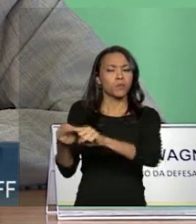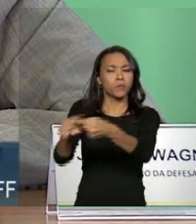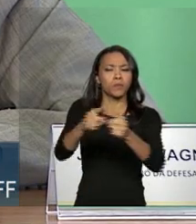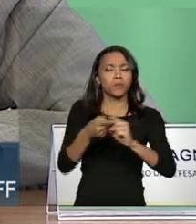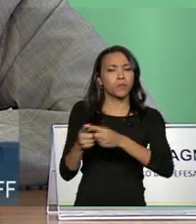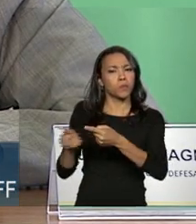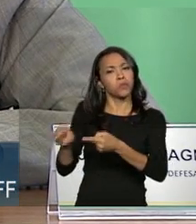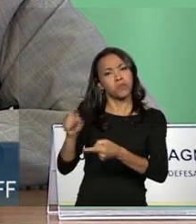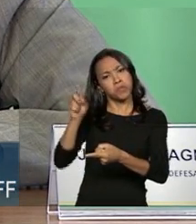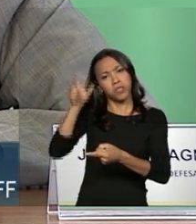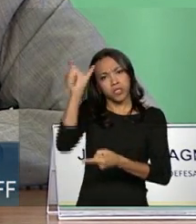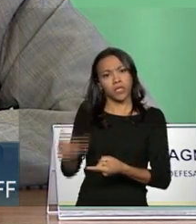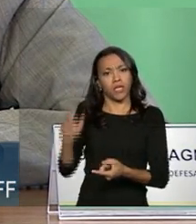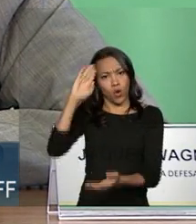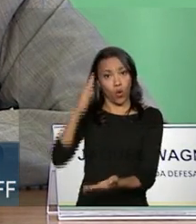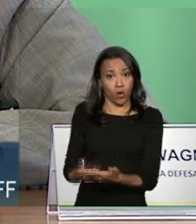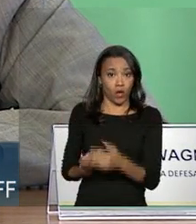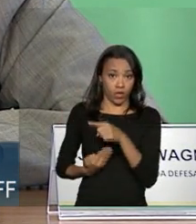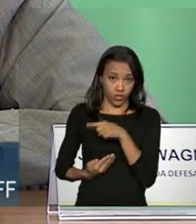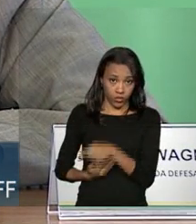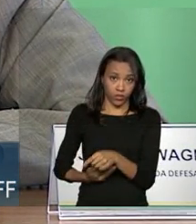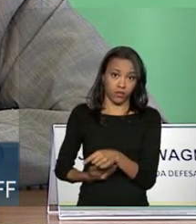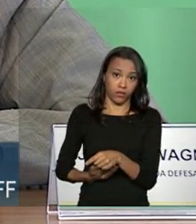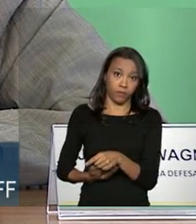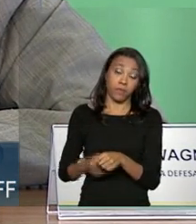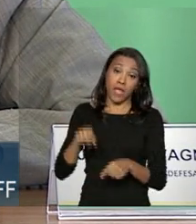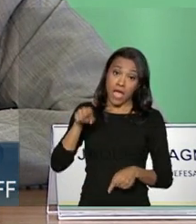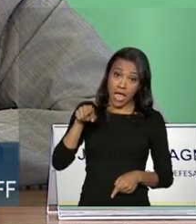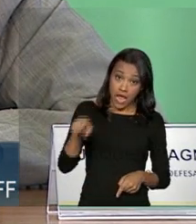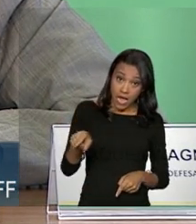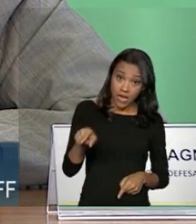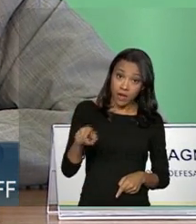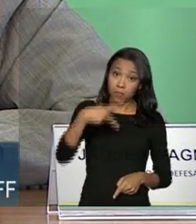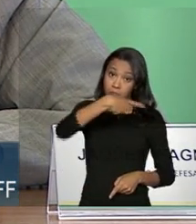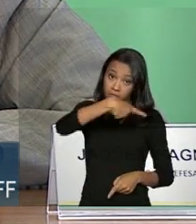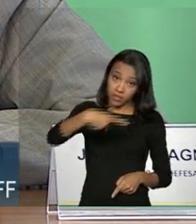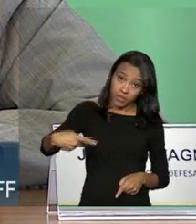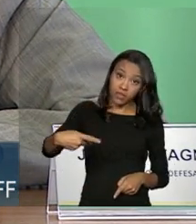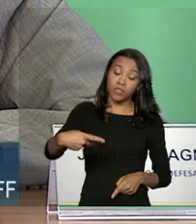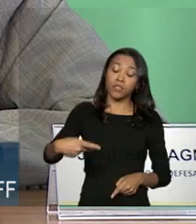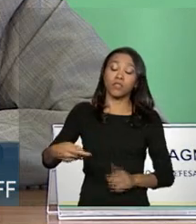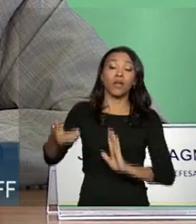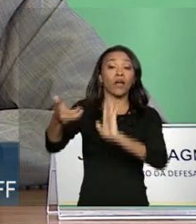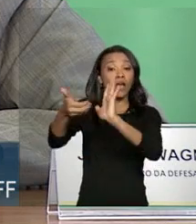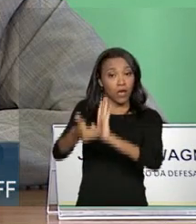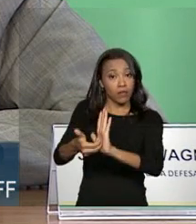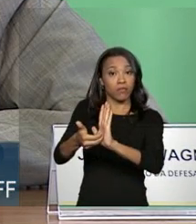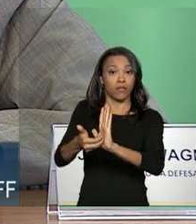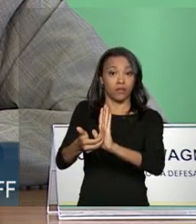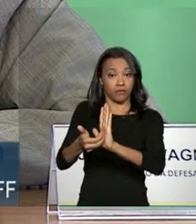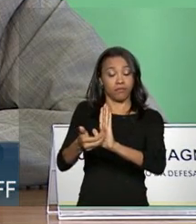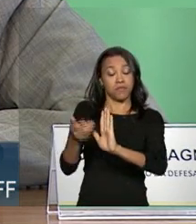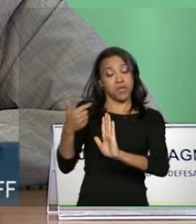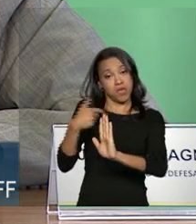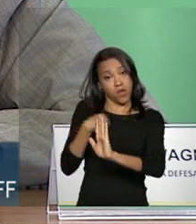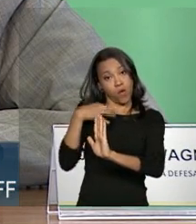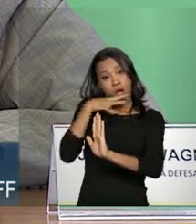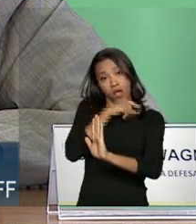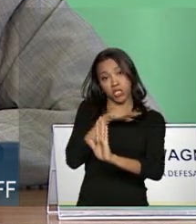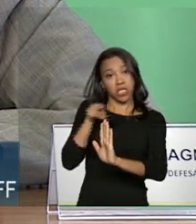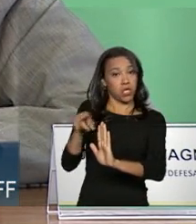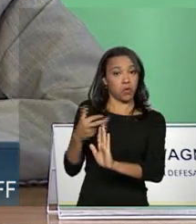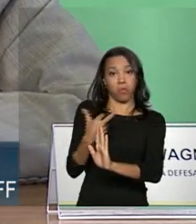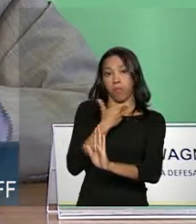sua convicção. Com o manto de presidente da Câmara dos Deputados, eu acho que ele não